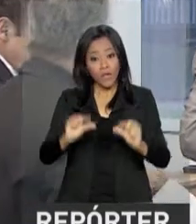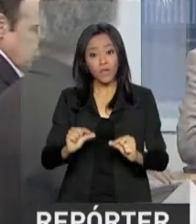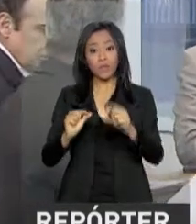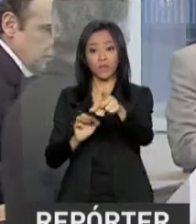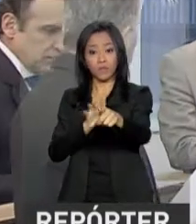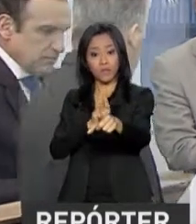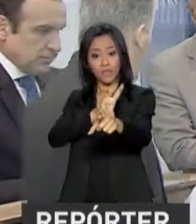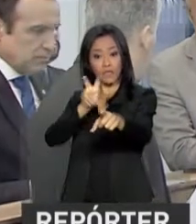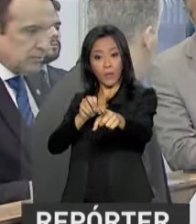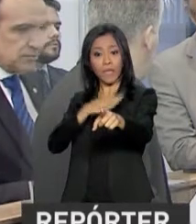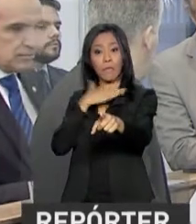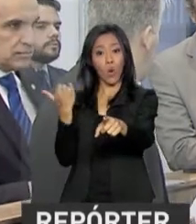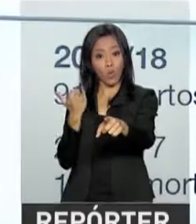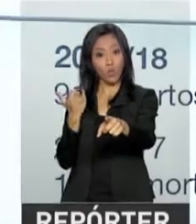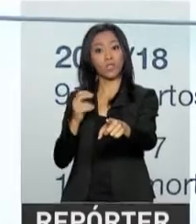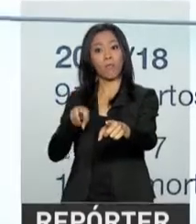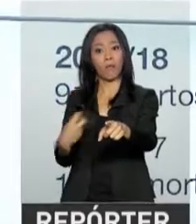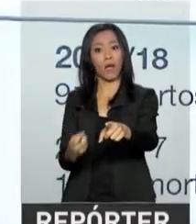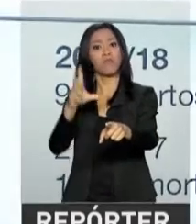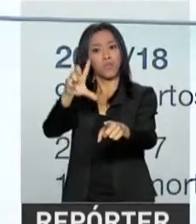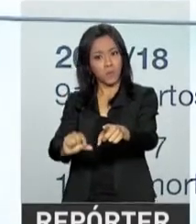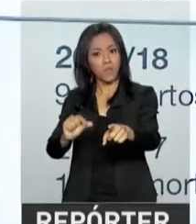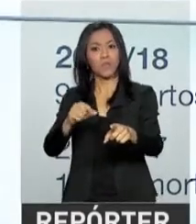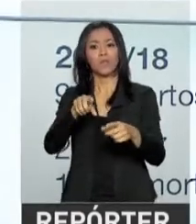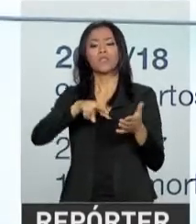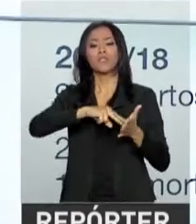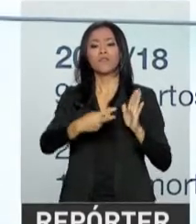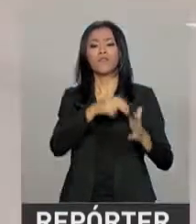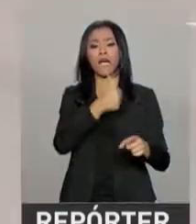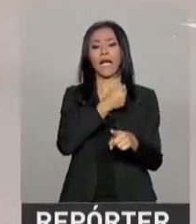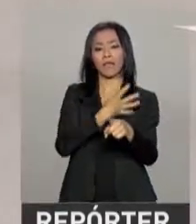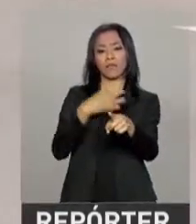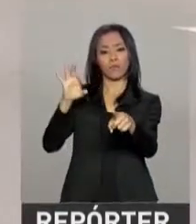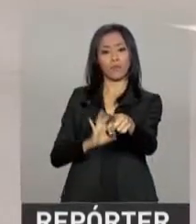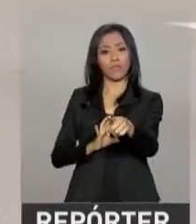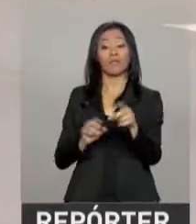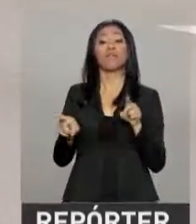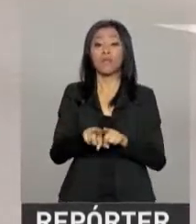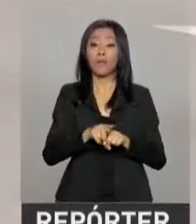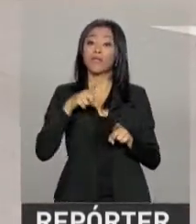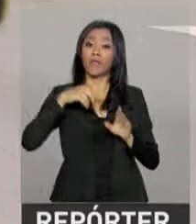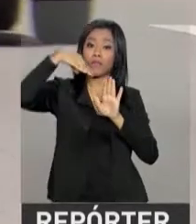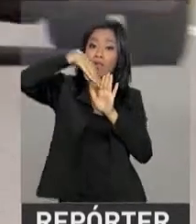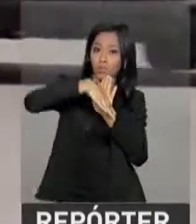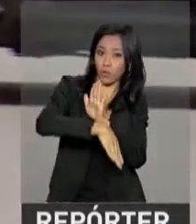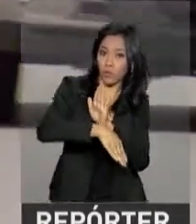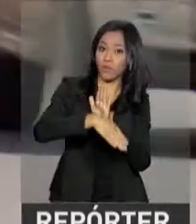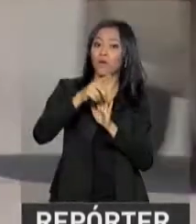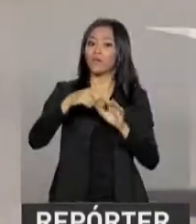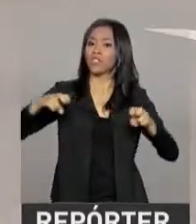foi registrado na operação anterior a redução de 14% houve queda também na quantidade de acidentes